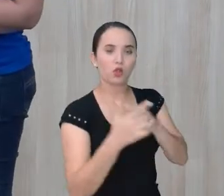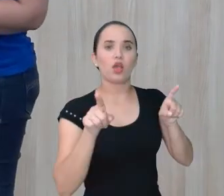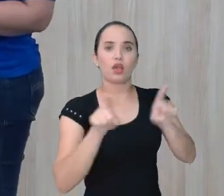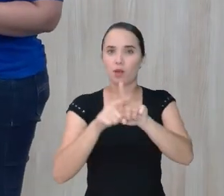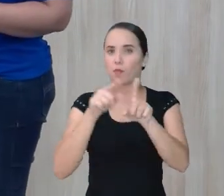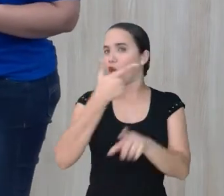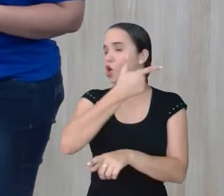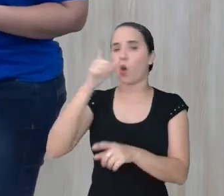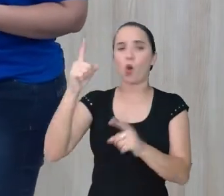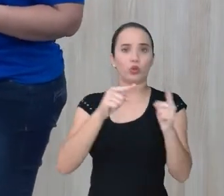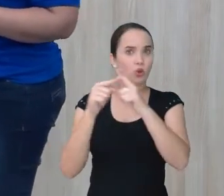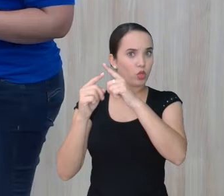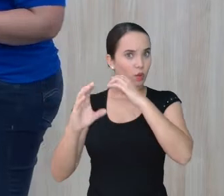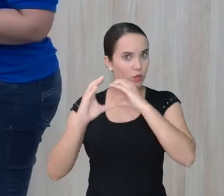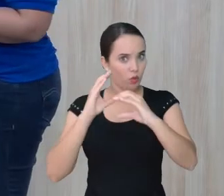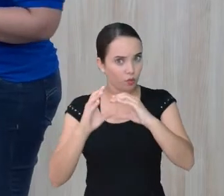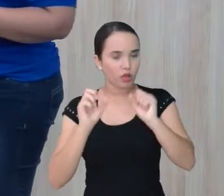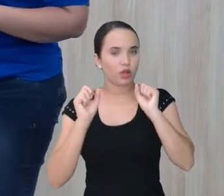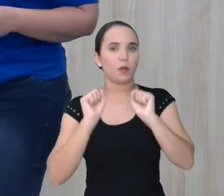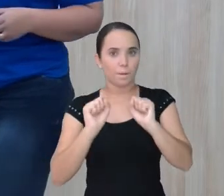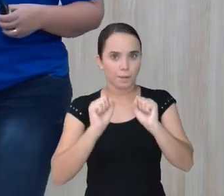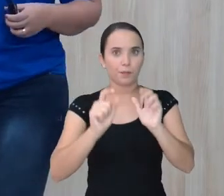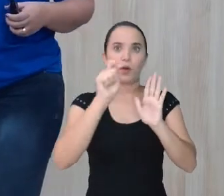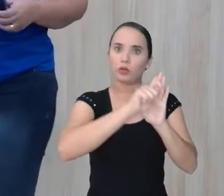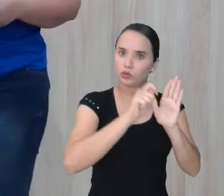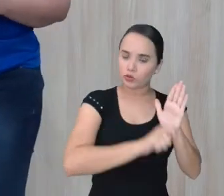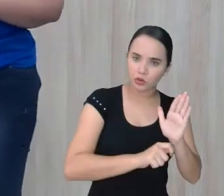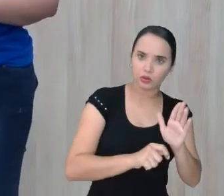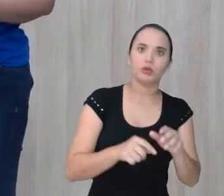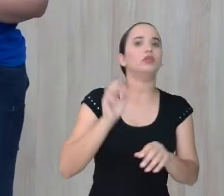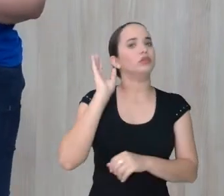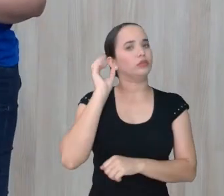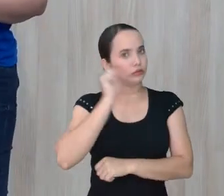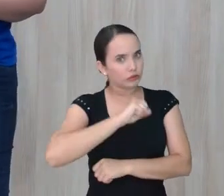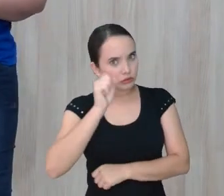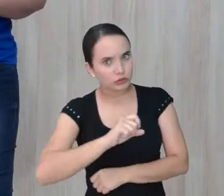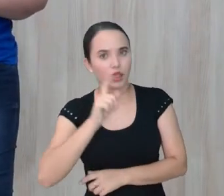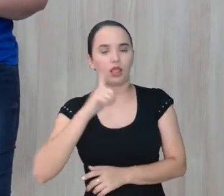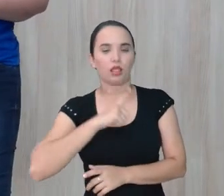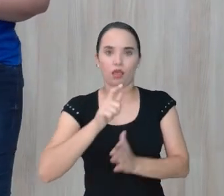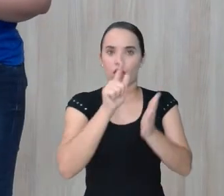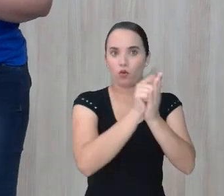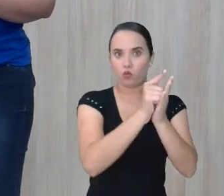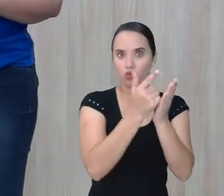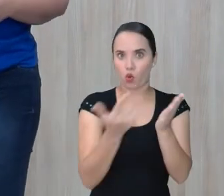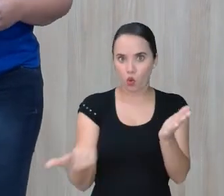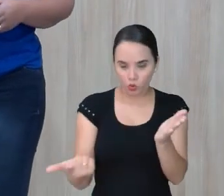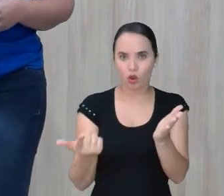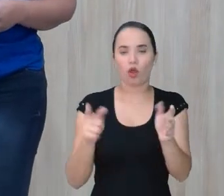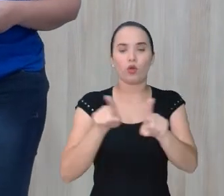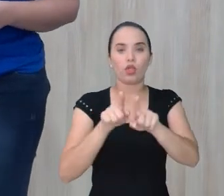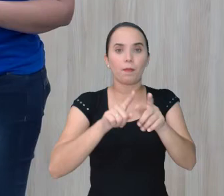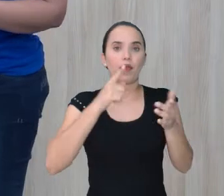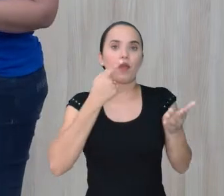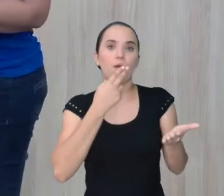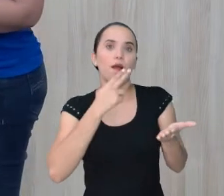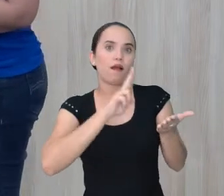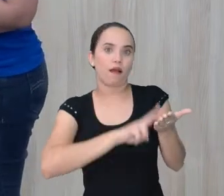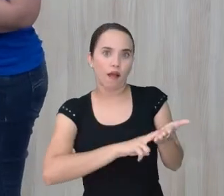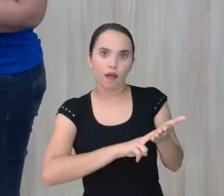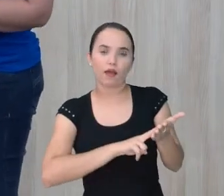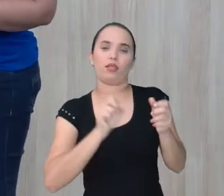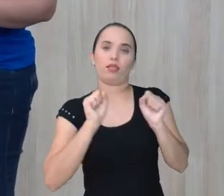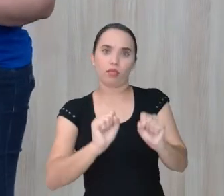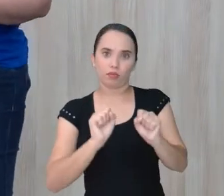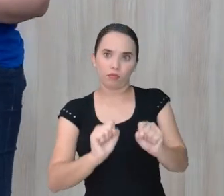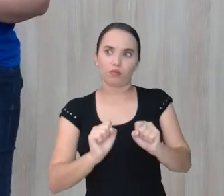comunicação. Mas pode ser escrita, professora? Pode, né? Como a gente viu, o jornal impresso, uma carta pode trazer uma